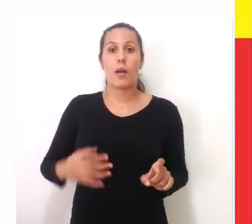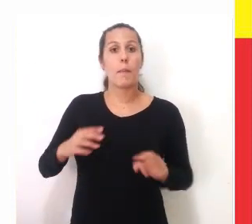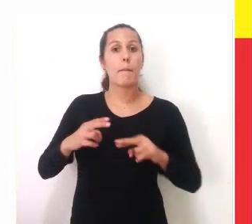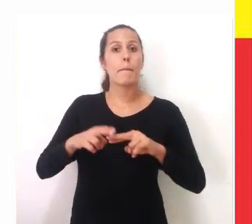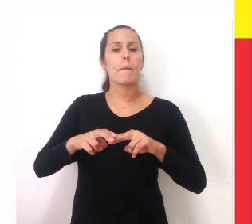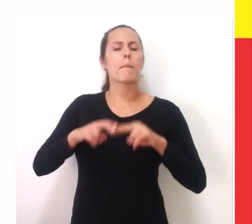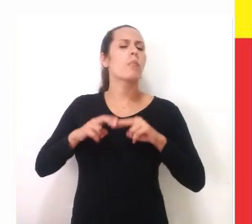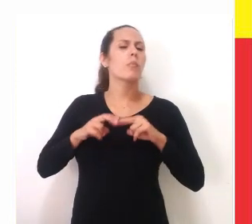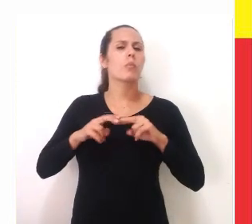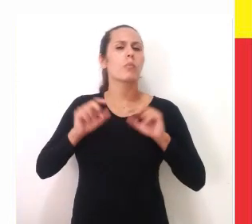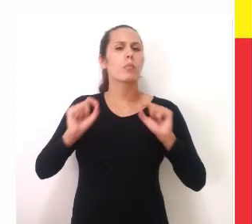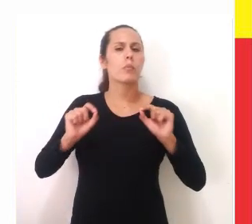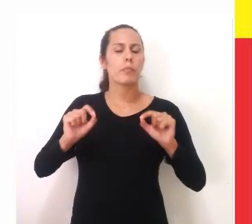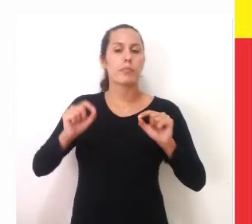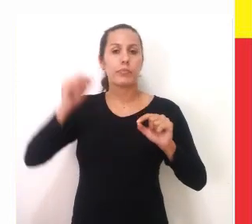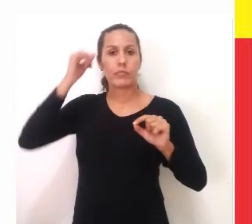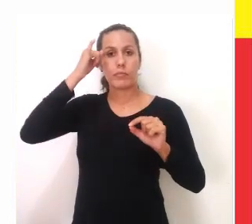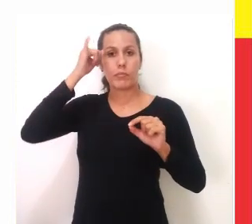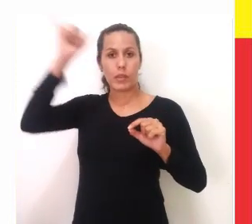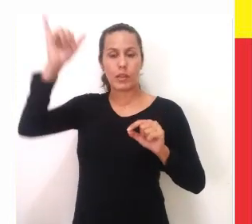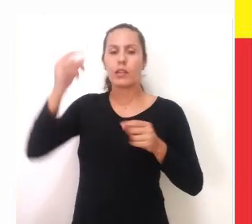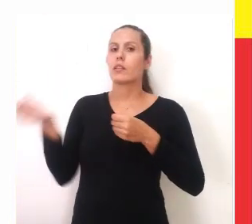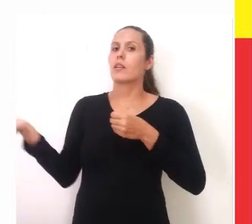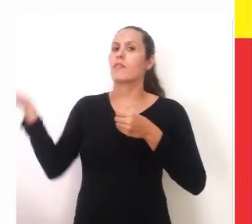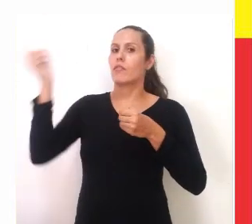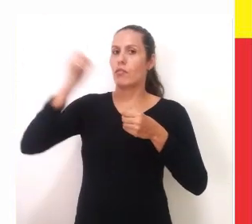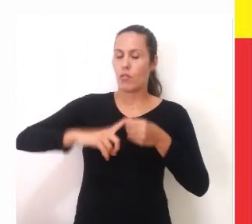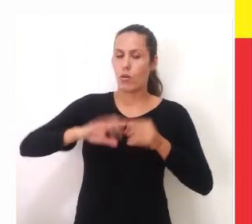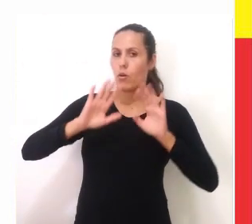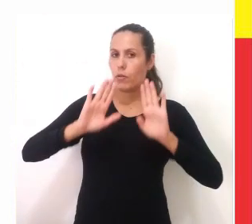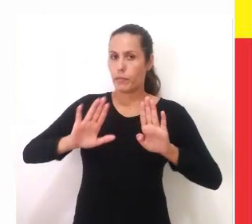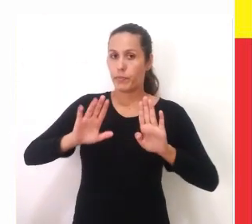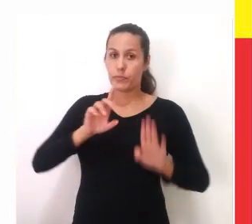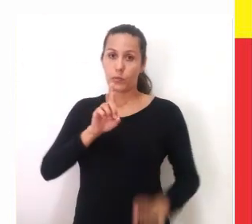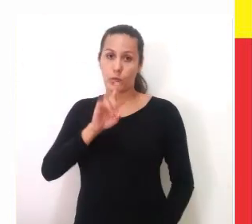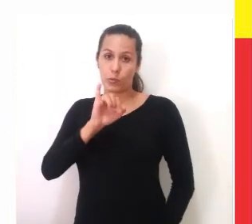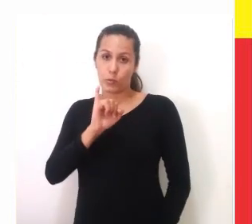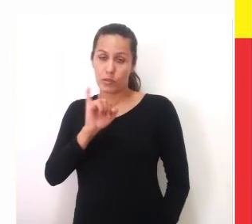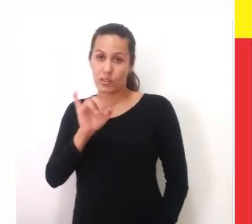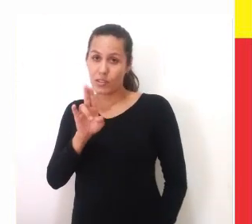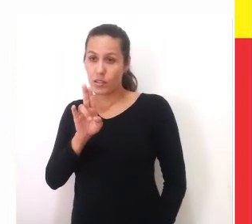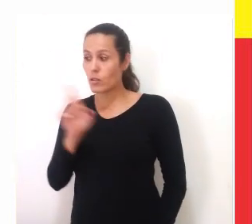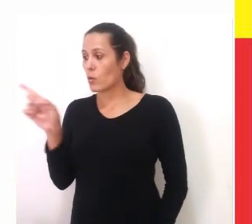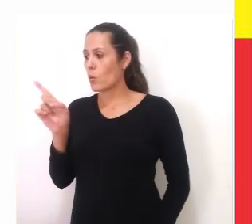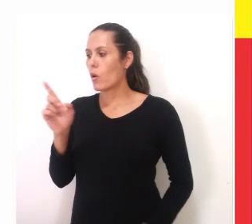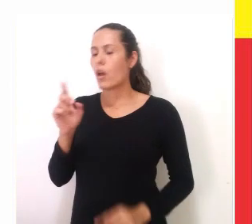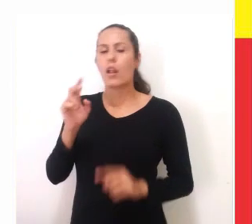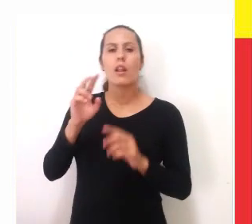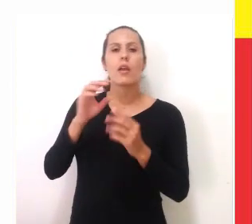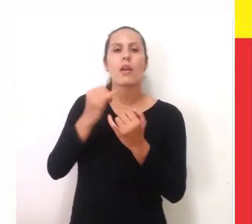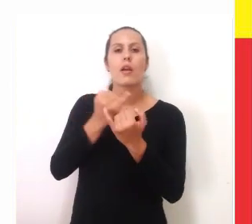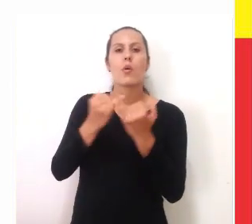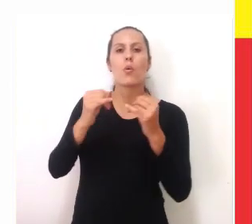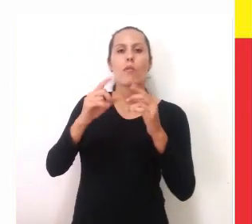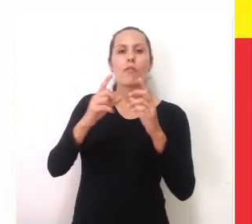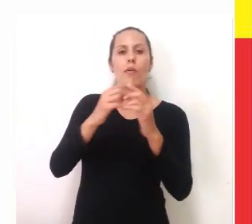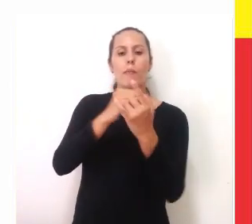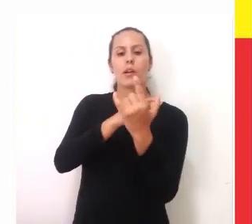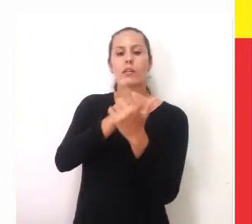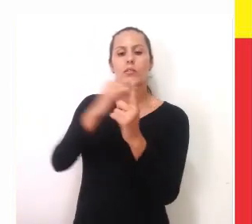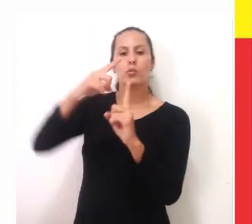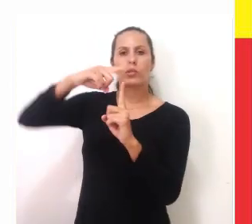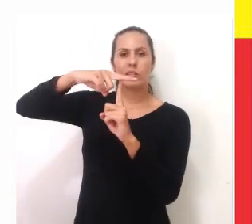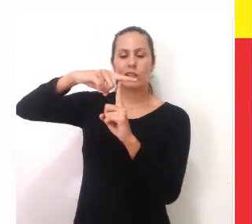Para impedir, olha só, o DIU, vamos voltar a imagem aqui. O DIU é nesse formato de